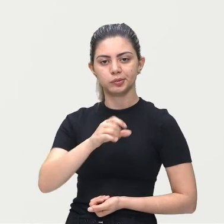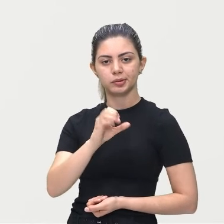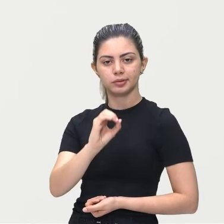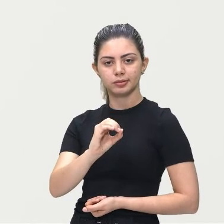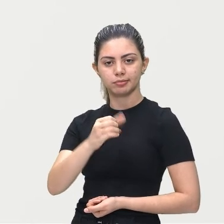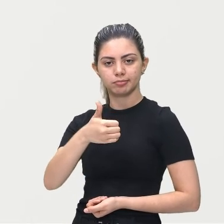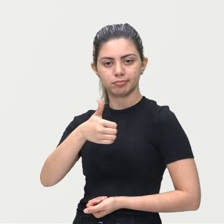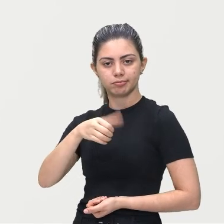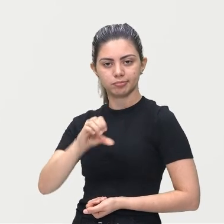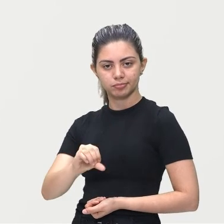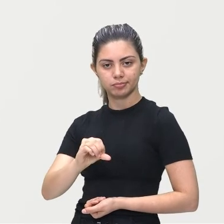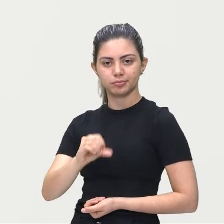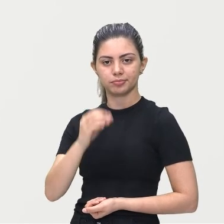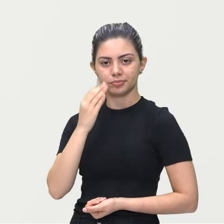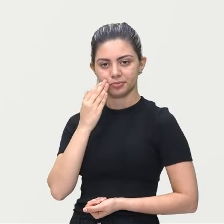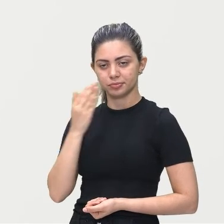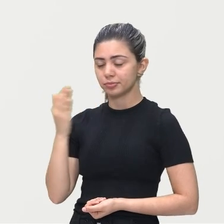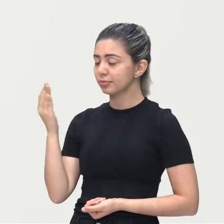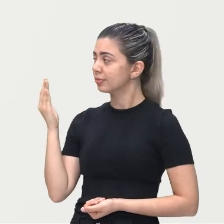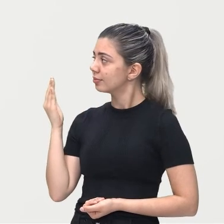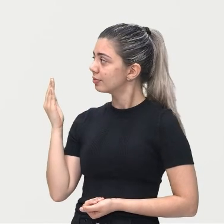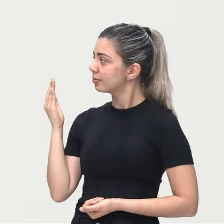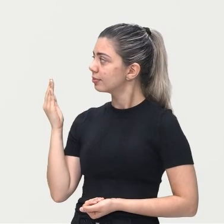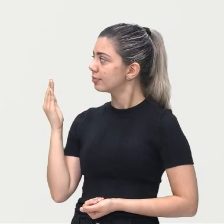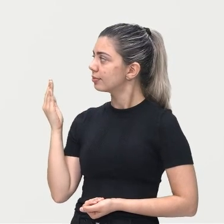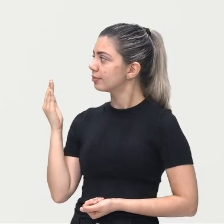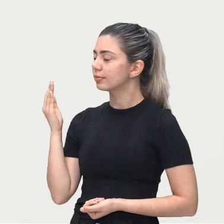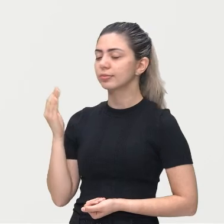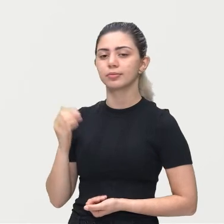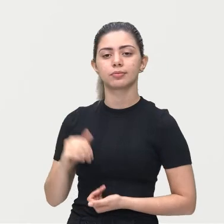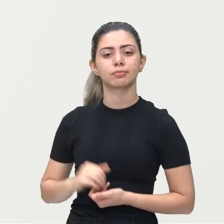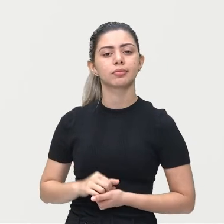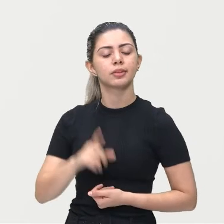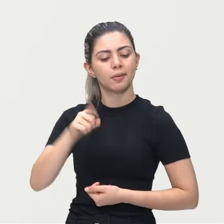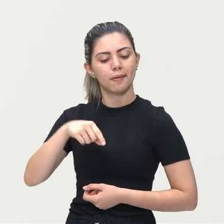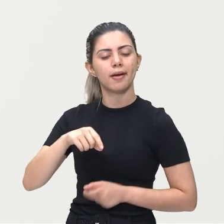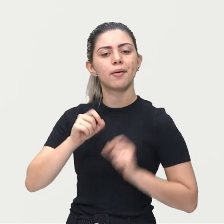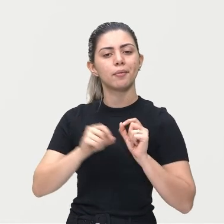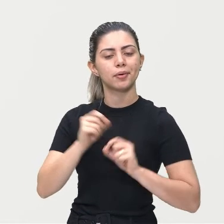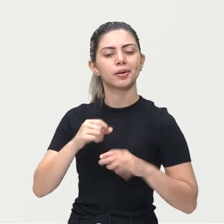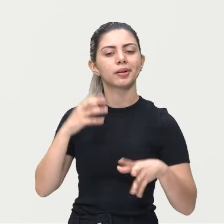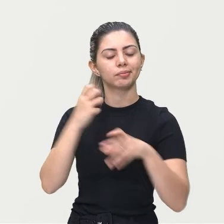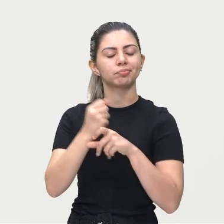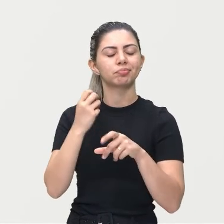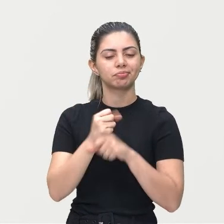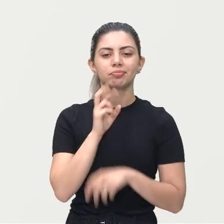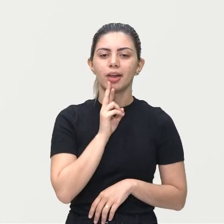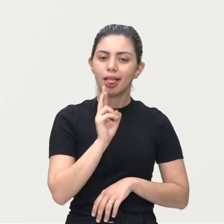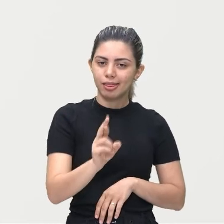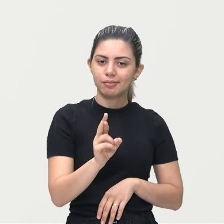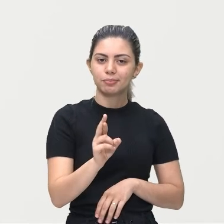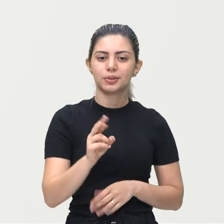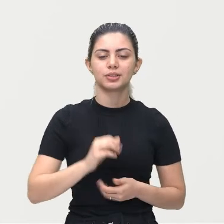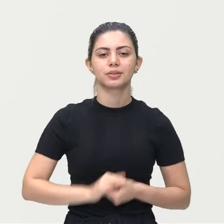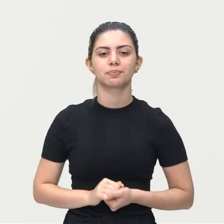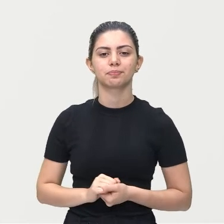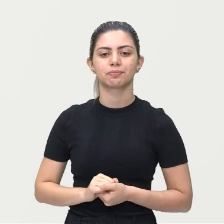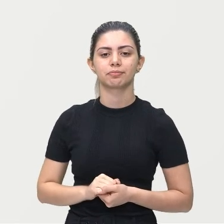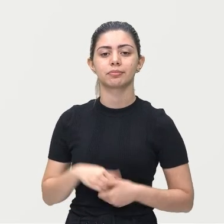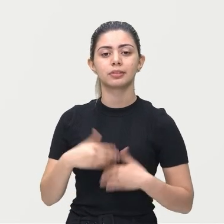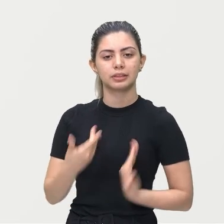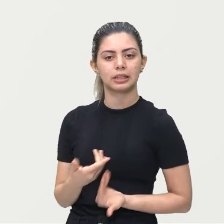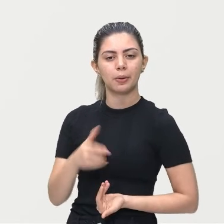inteiros e 19 milésimos. Esse é o resultado da minha conta, né? Então tá aqui a